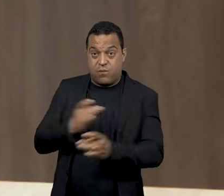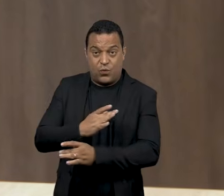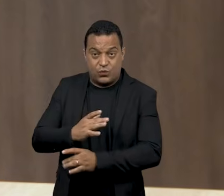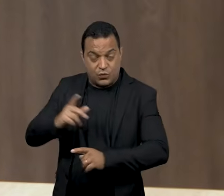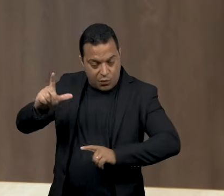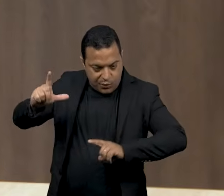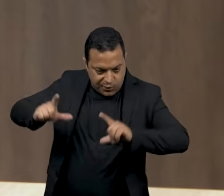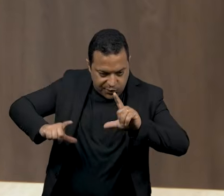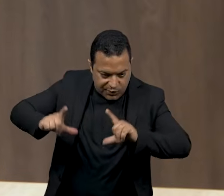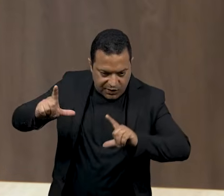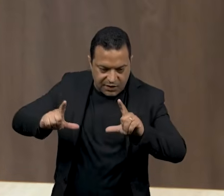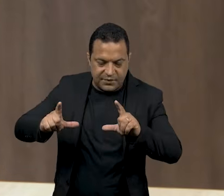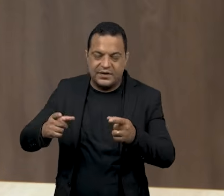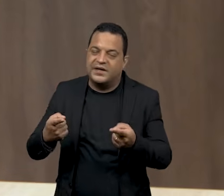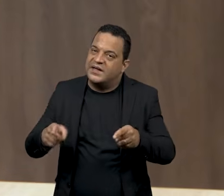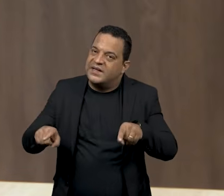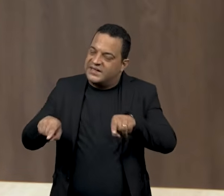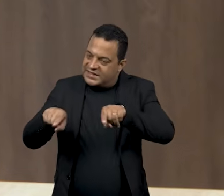estamos concluindo